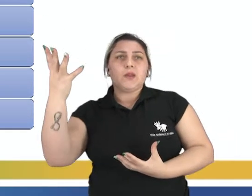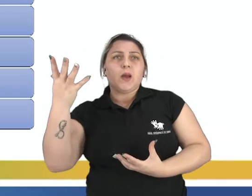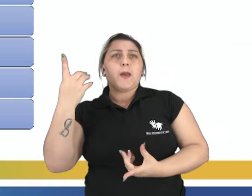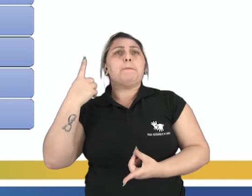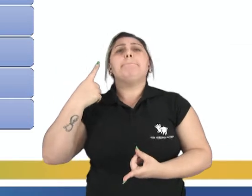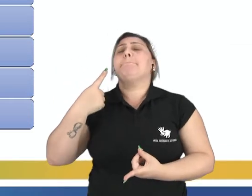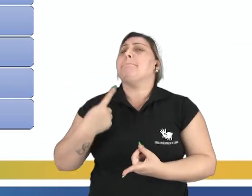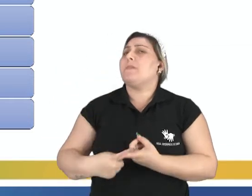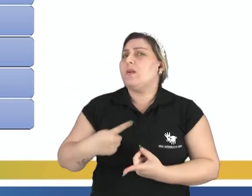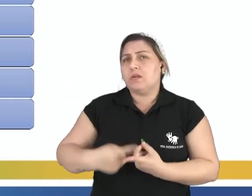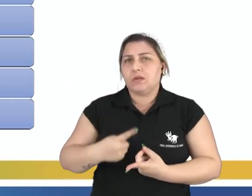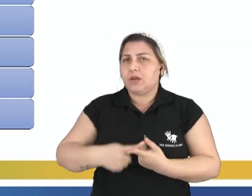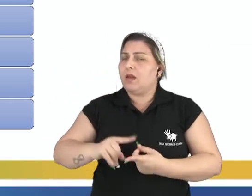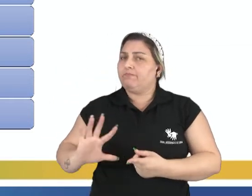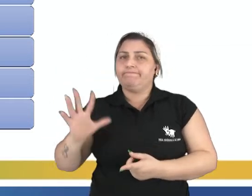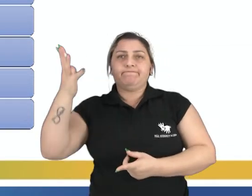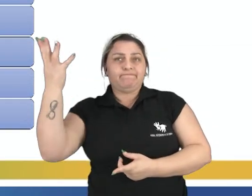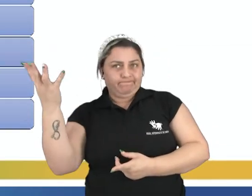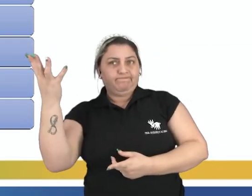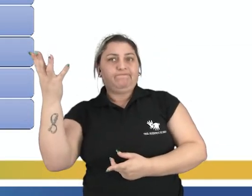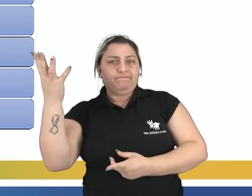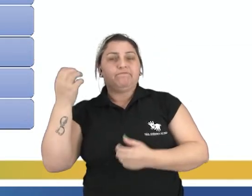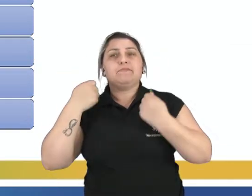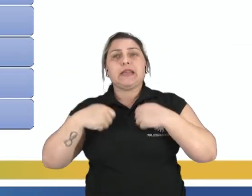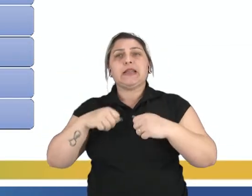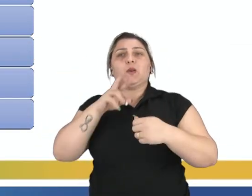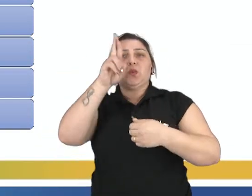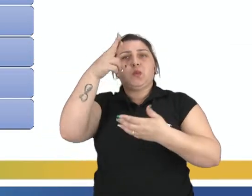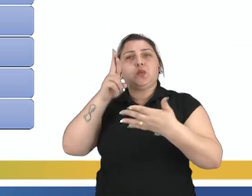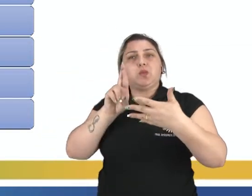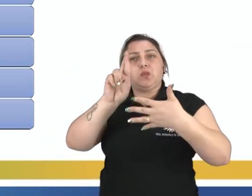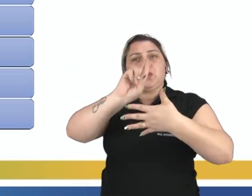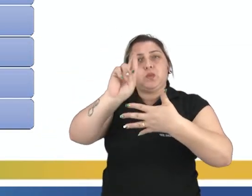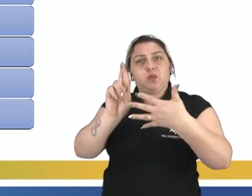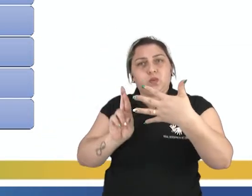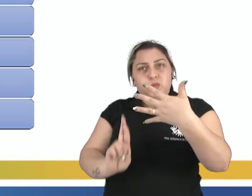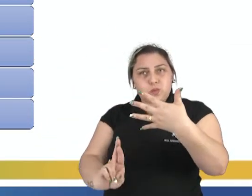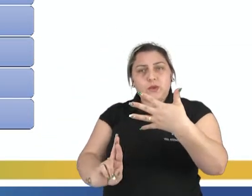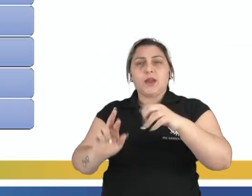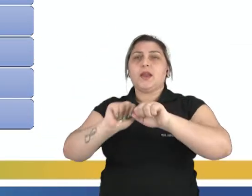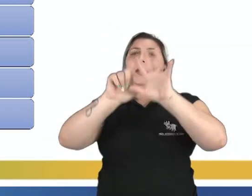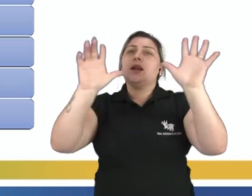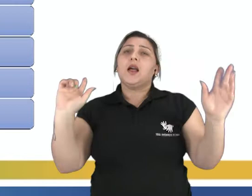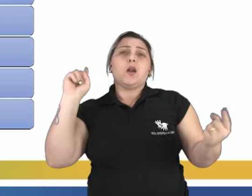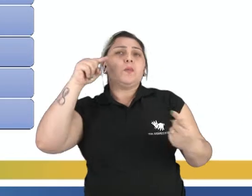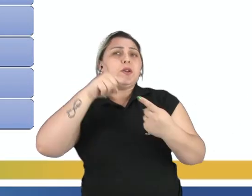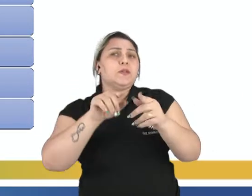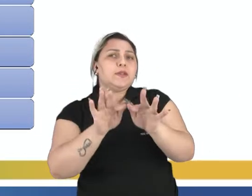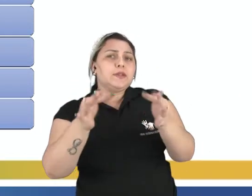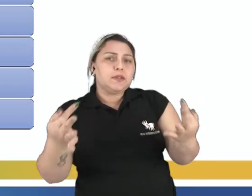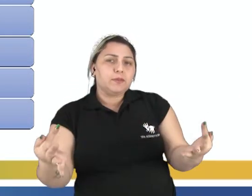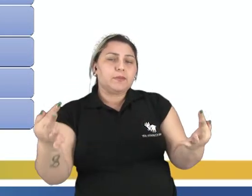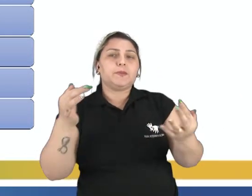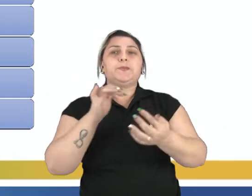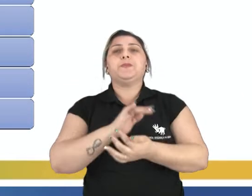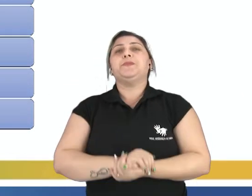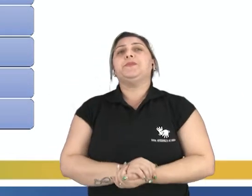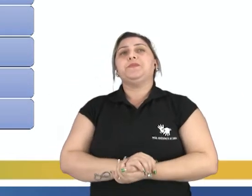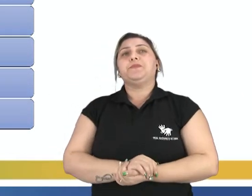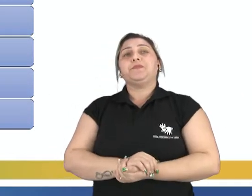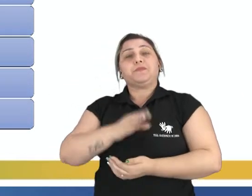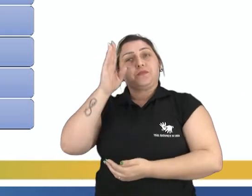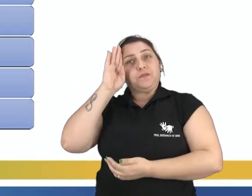aconteceu aquele fato e por quê. Então ele tem que responder essas perguntas aí de forma clara, simples e objetiva.